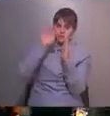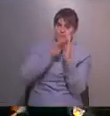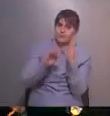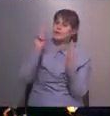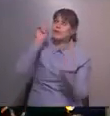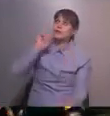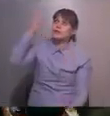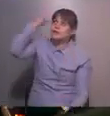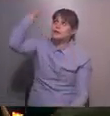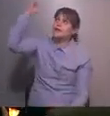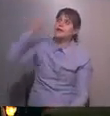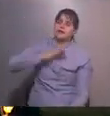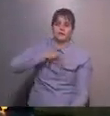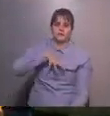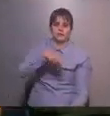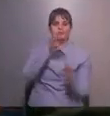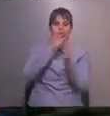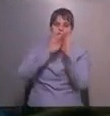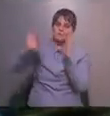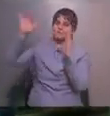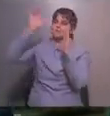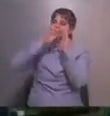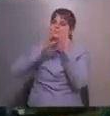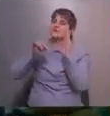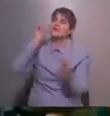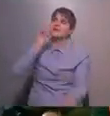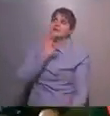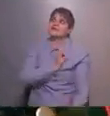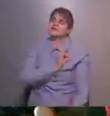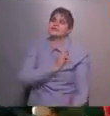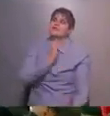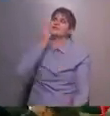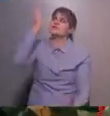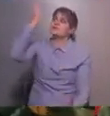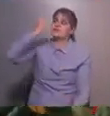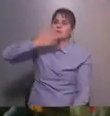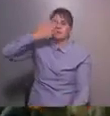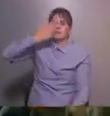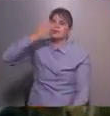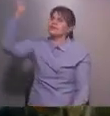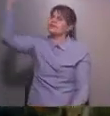Mundo, cantando: Senhora, um dia descestes.